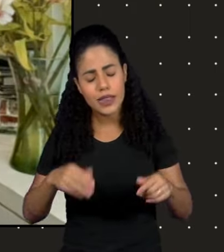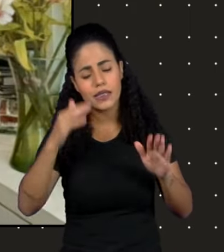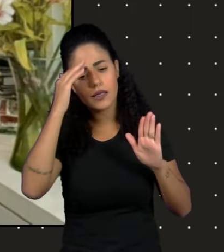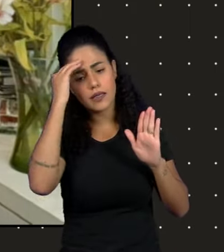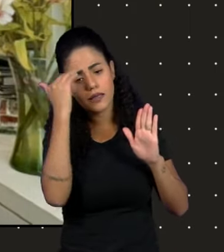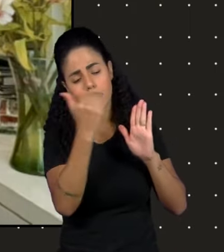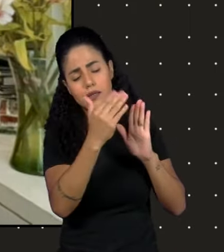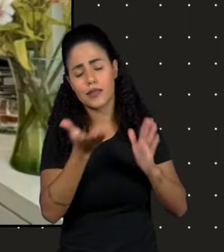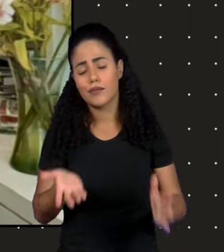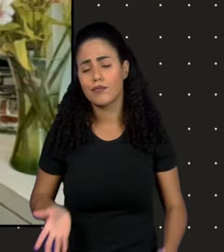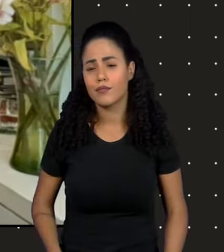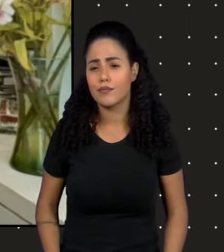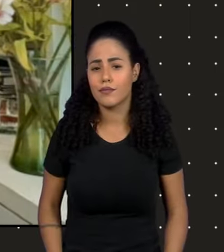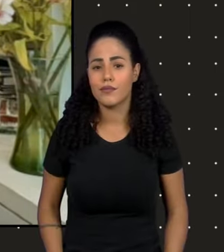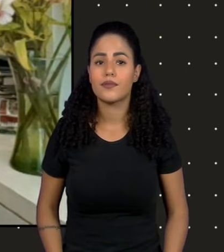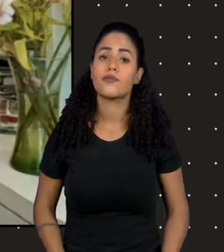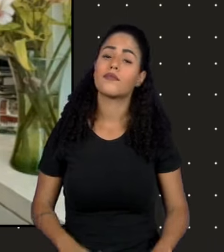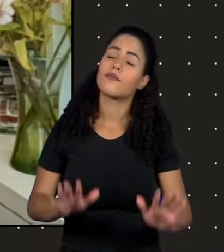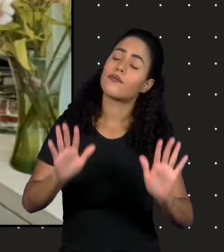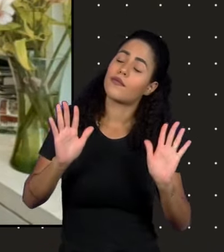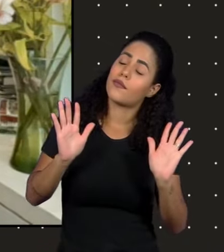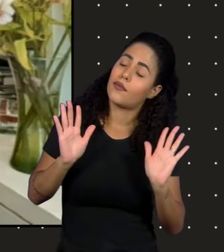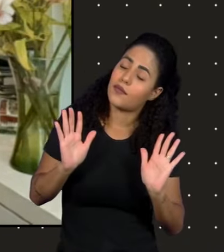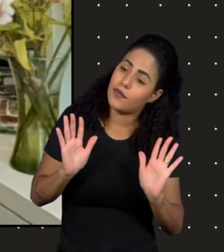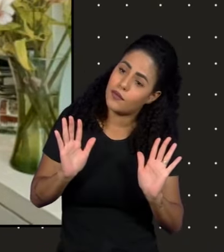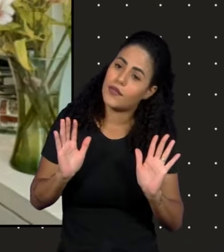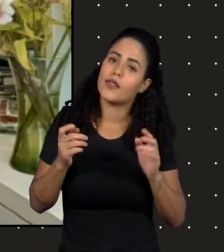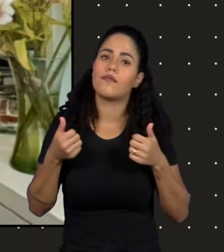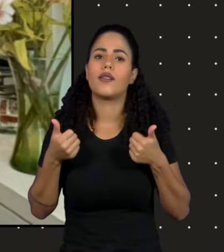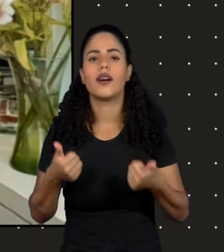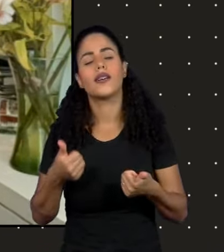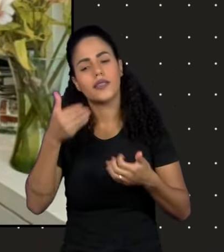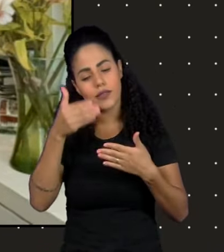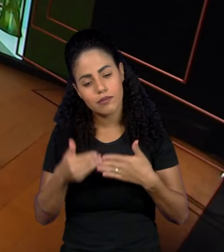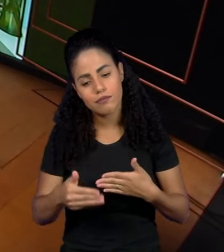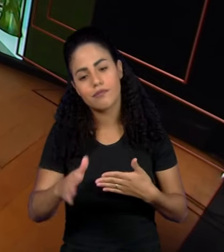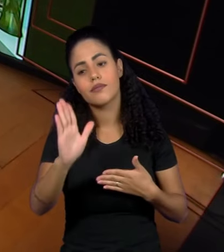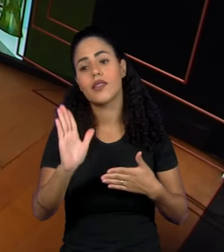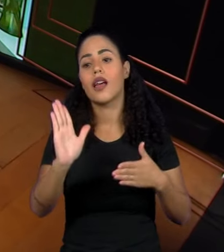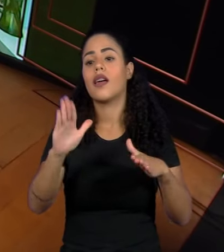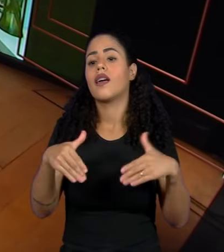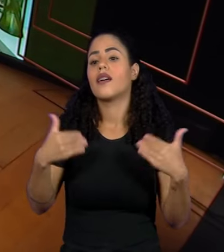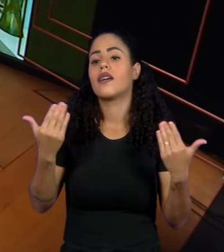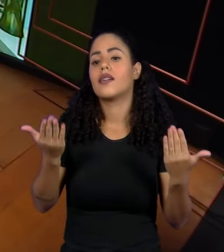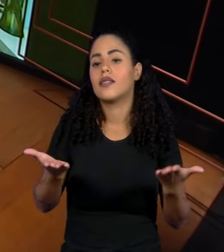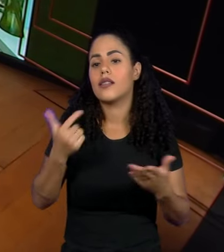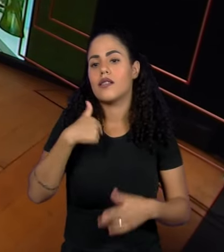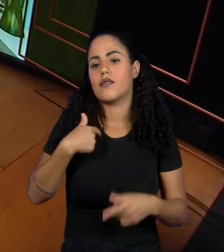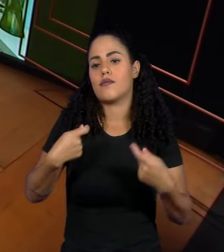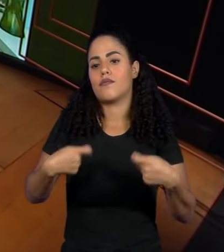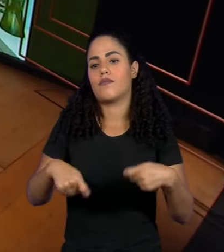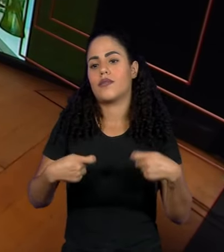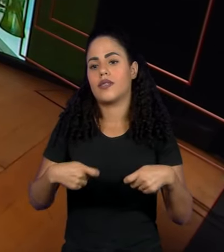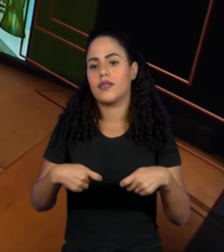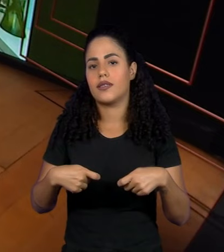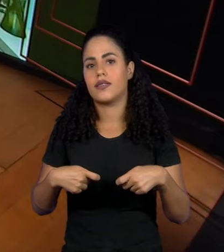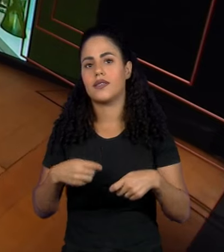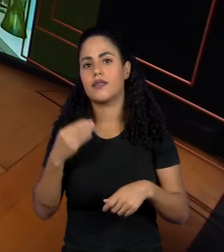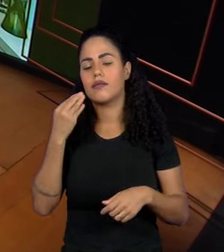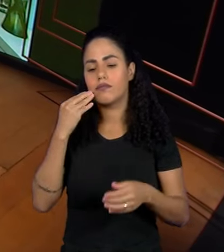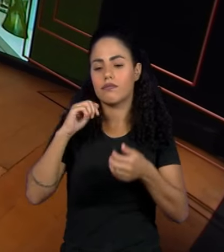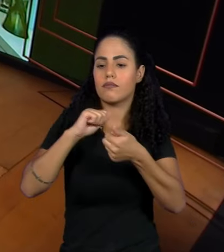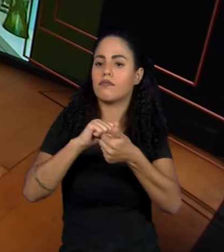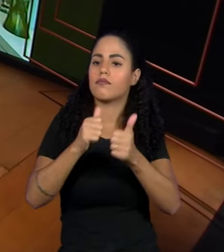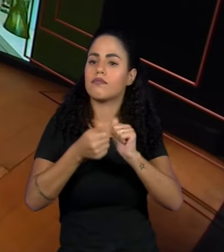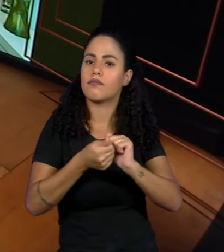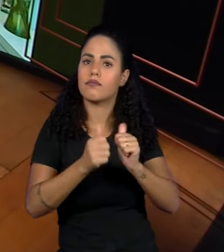Bom, mas não, quebrou a hierarquia. Então vou ter que desligá-lo. Eu não vou